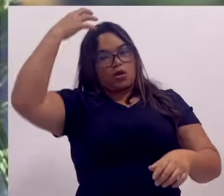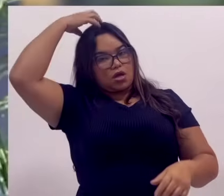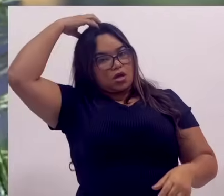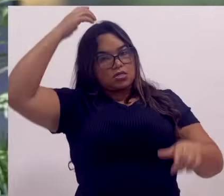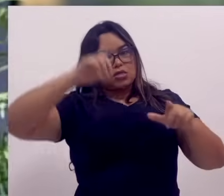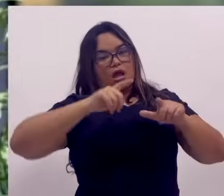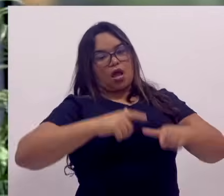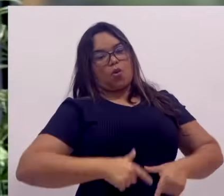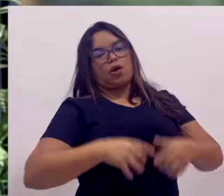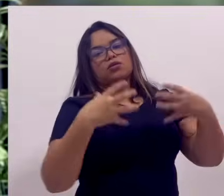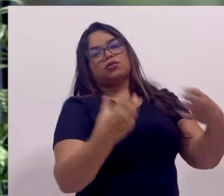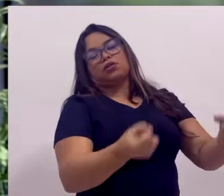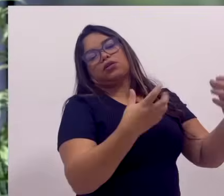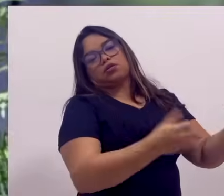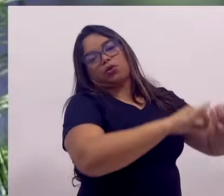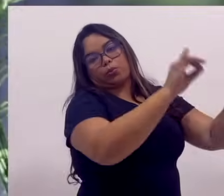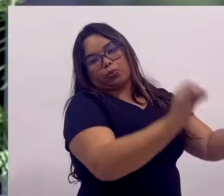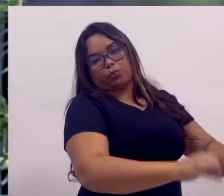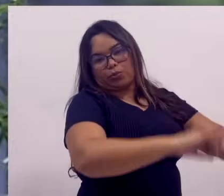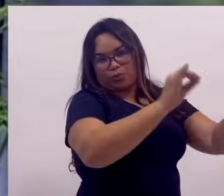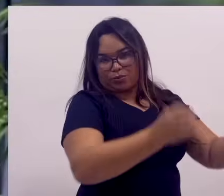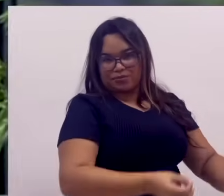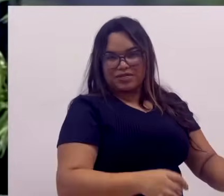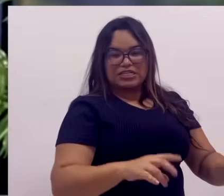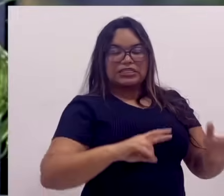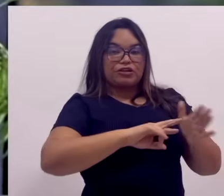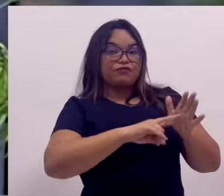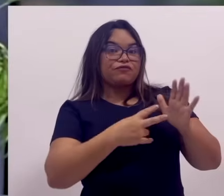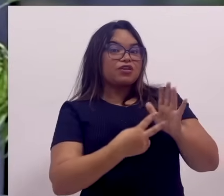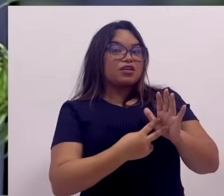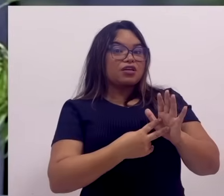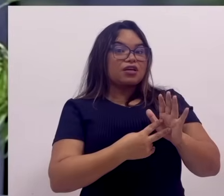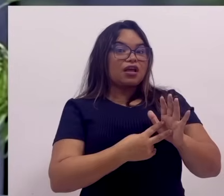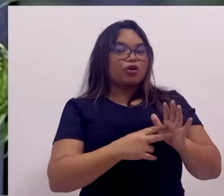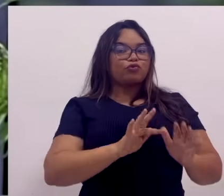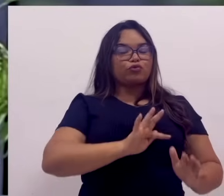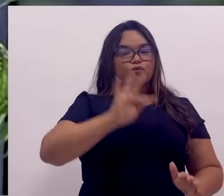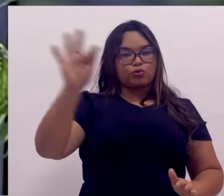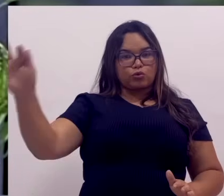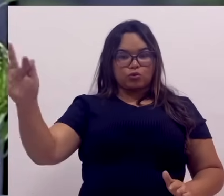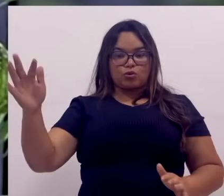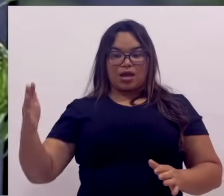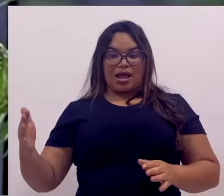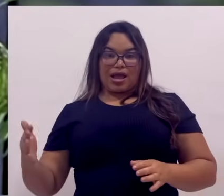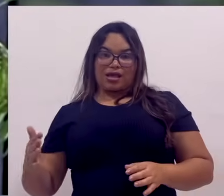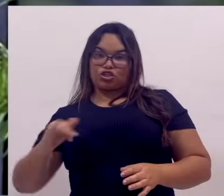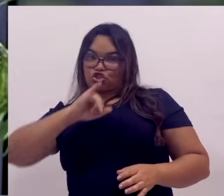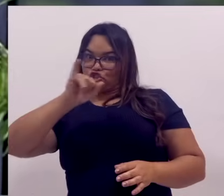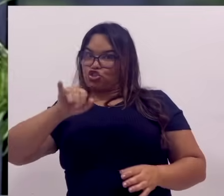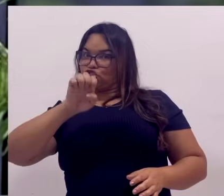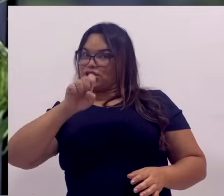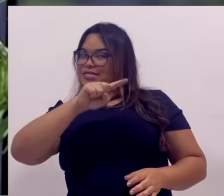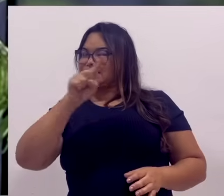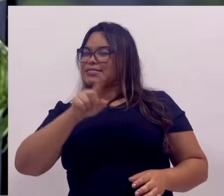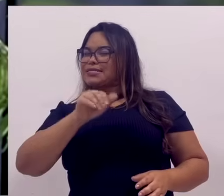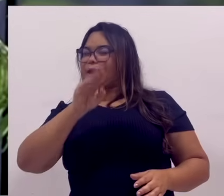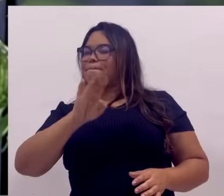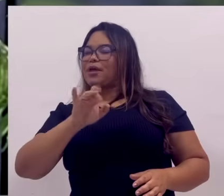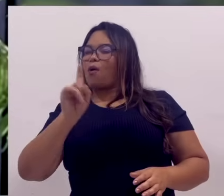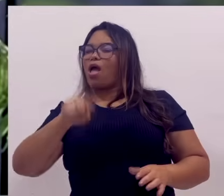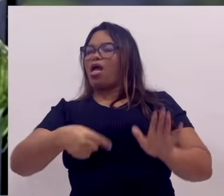o paganismo, assim que a Igreja de Deus estava aceitando o paganismo e estava mesclada com a